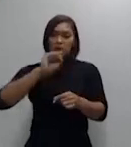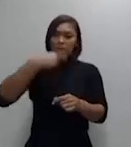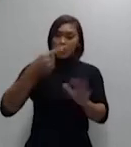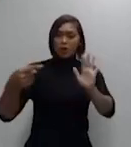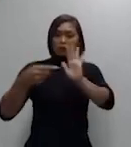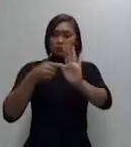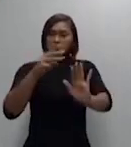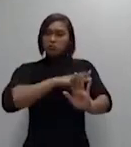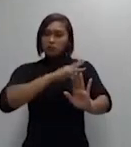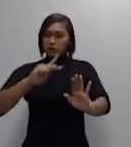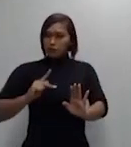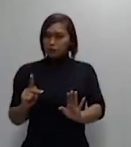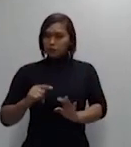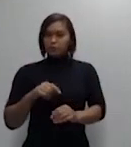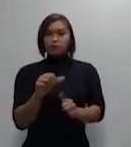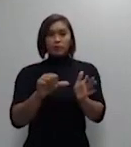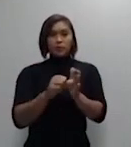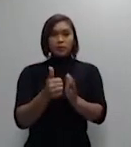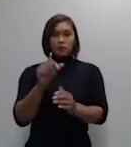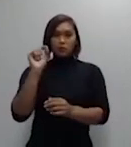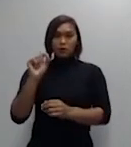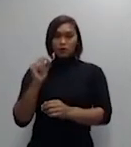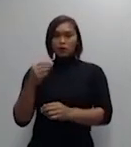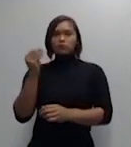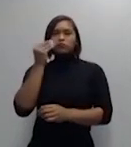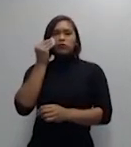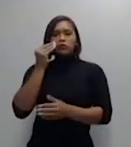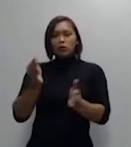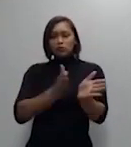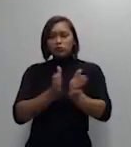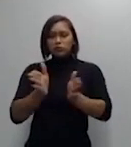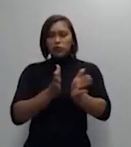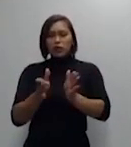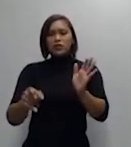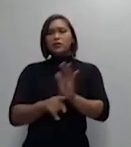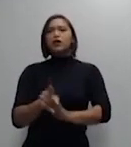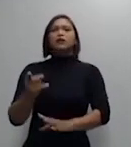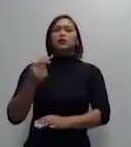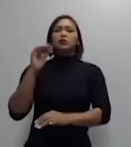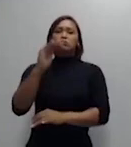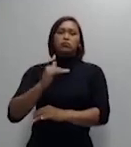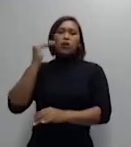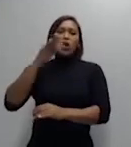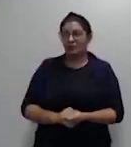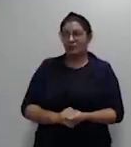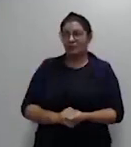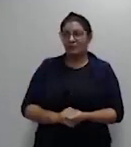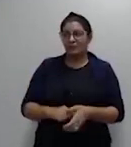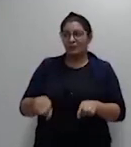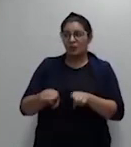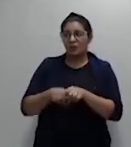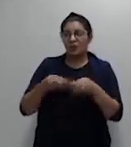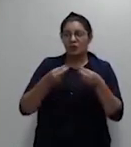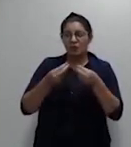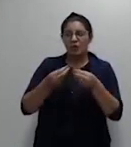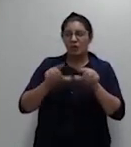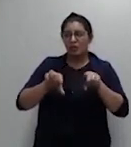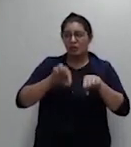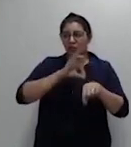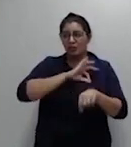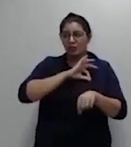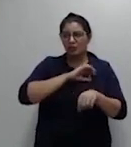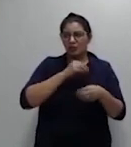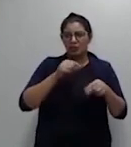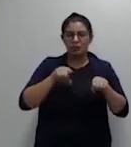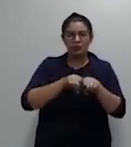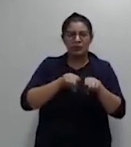STJ Suspendeu a sessão por uma hora em meio à tarde a denúncia foi analisada pela corte especial um colegiado formado